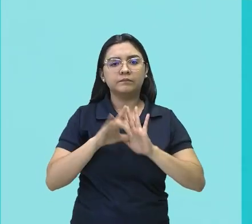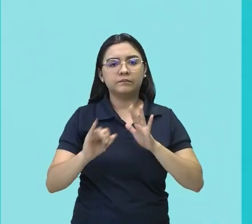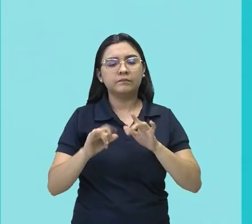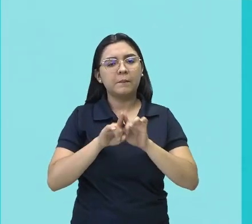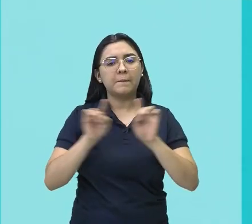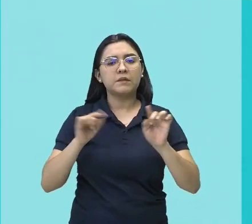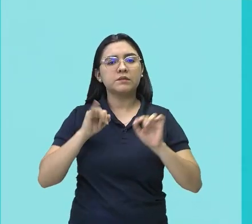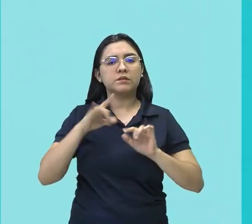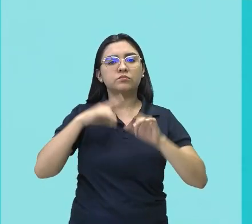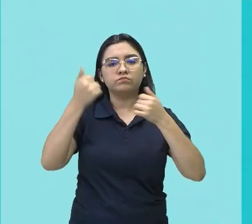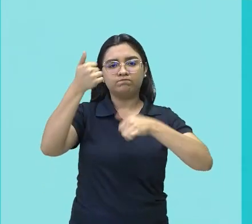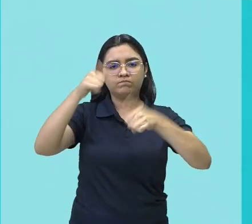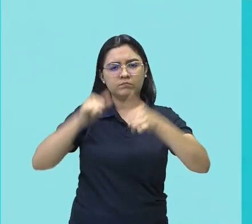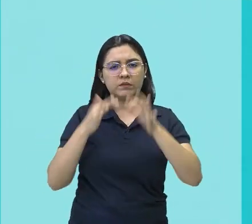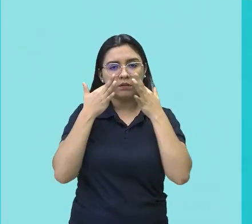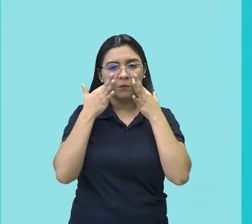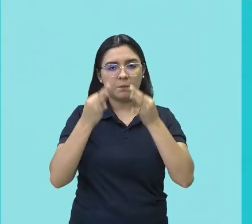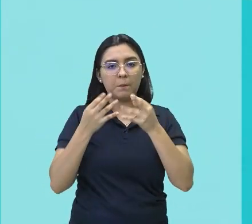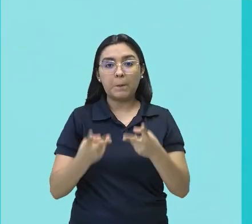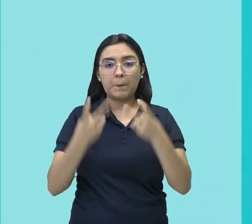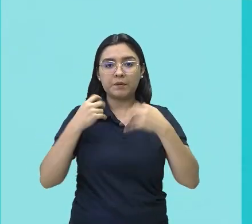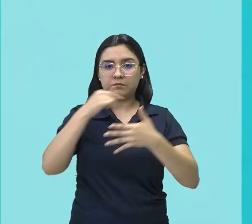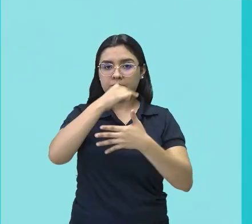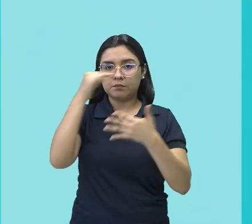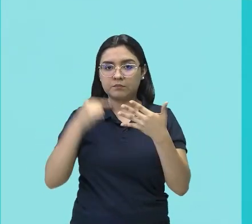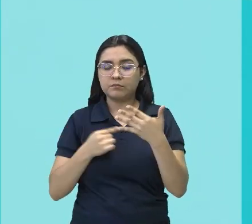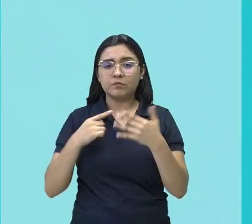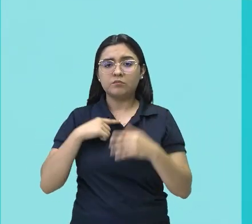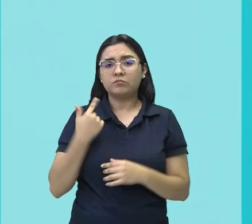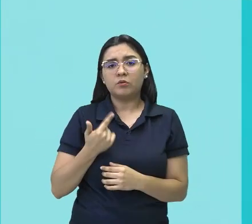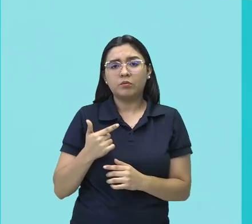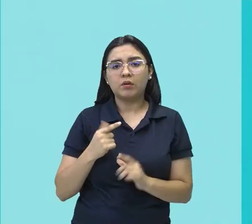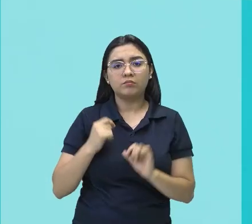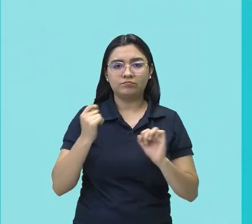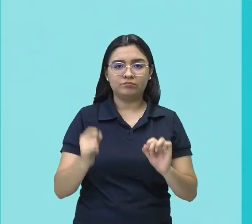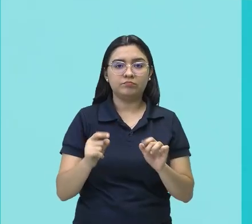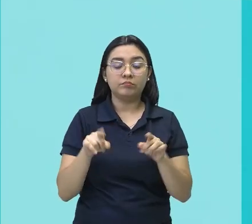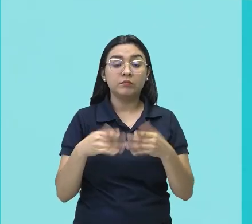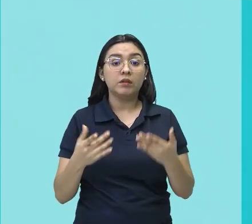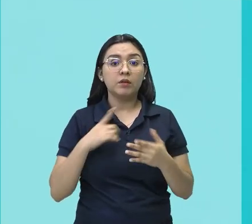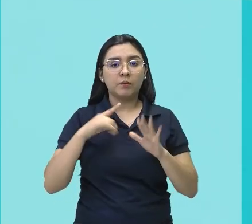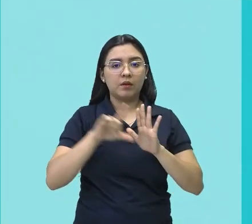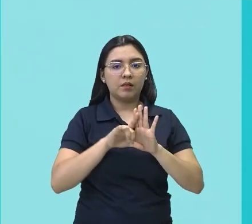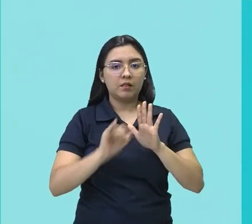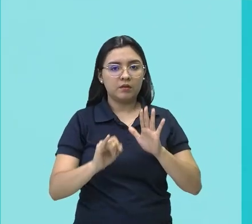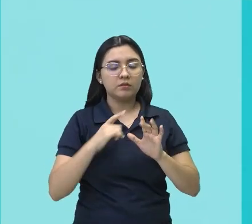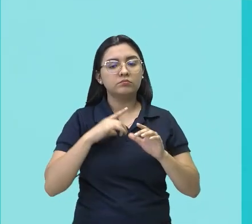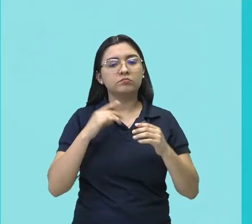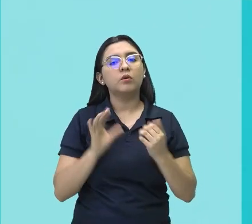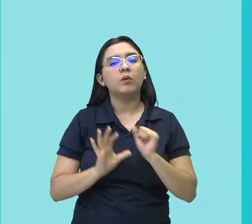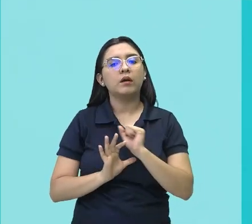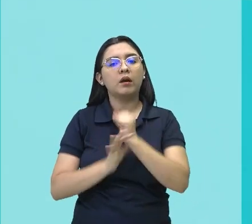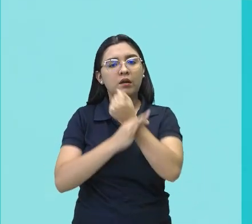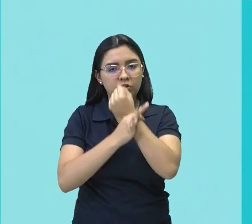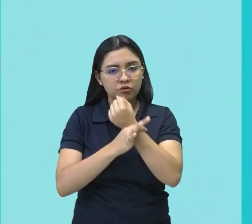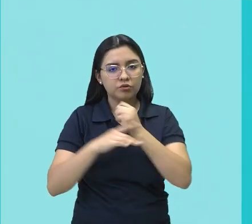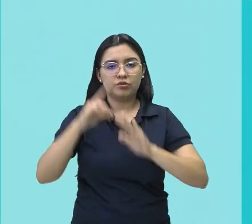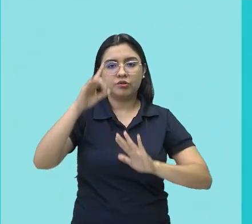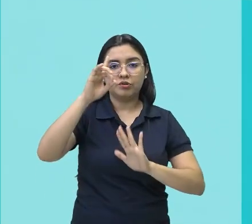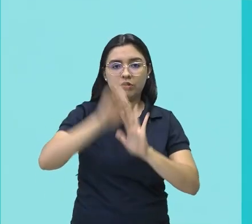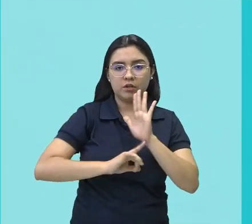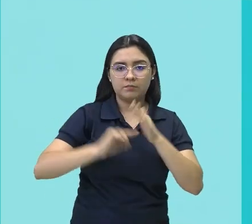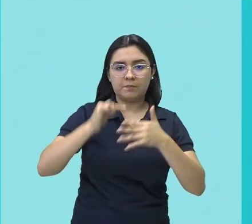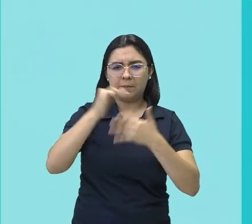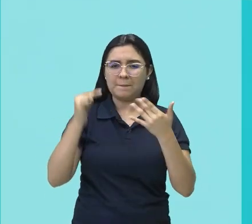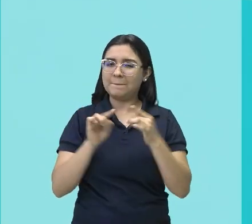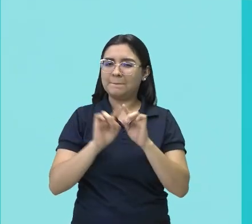com um pouquinho de atenção, a gente percebe que muitos deles nos são negados, né? Então, há a lei que nos garante certos direitos, mas